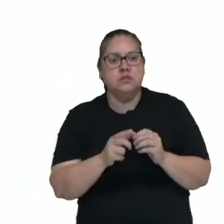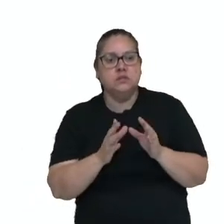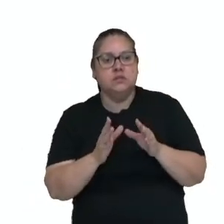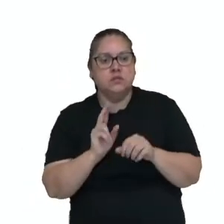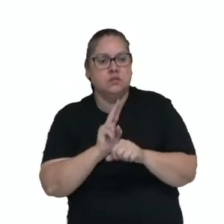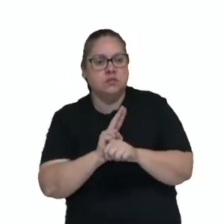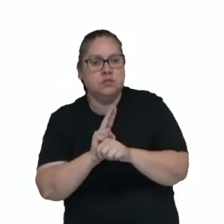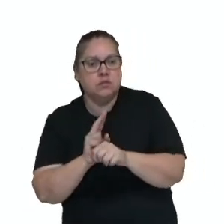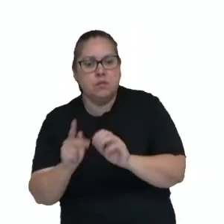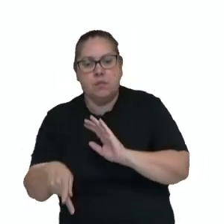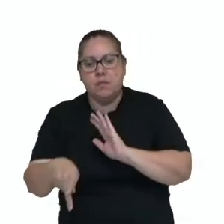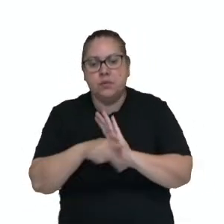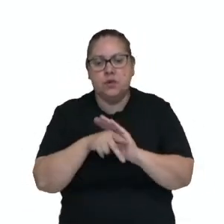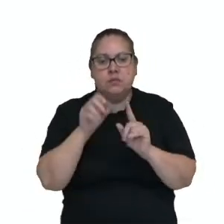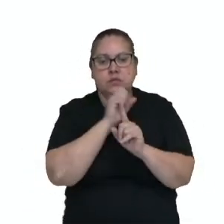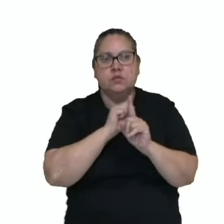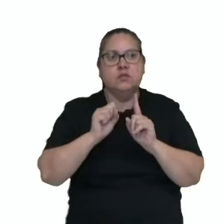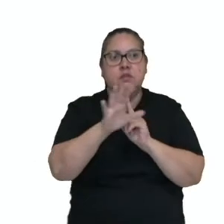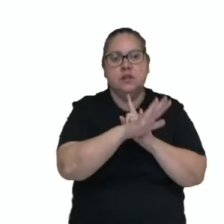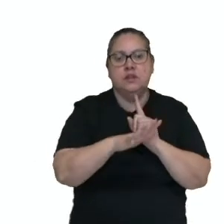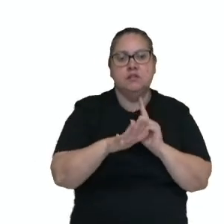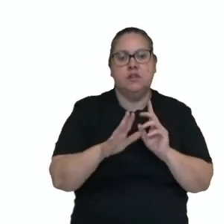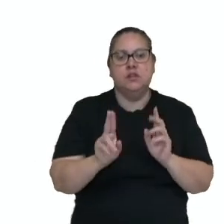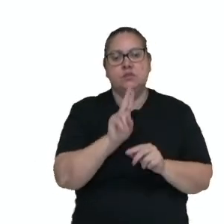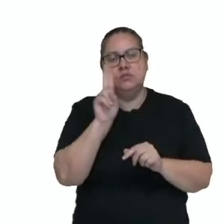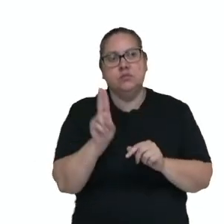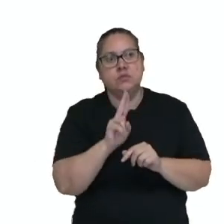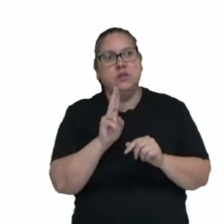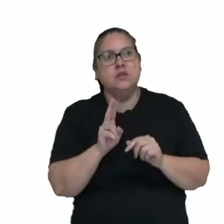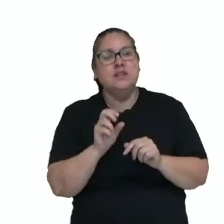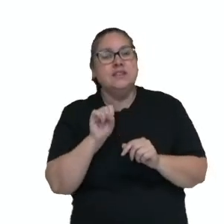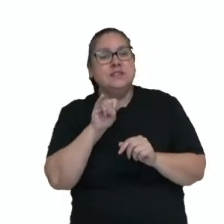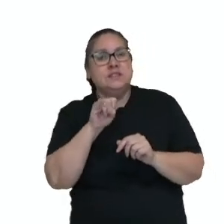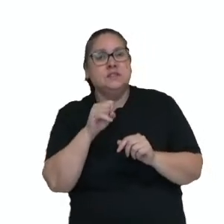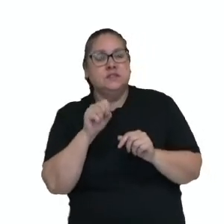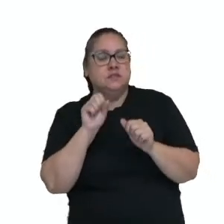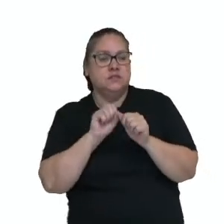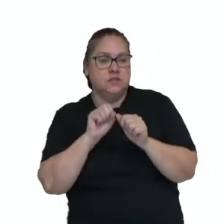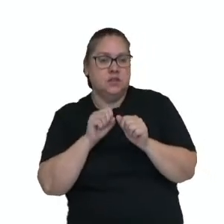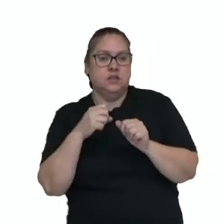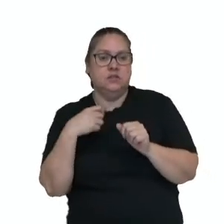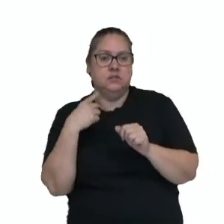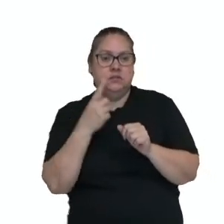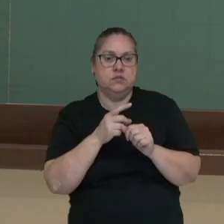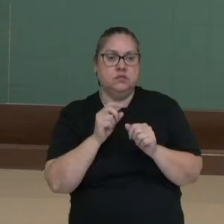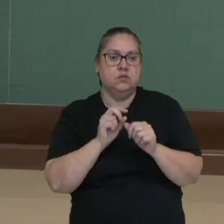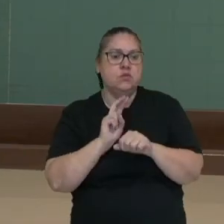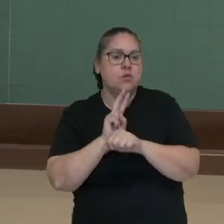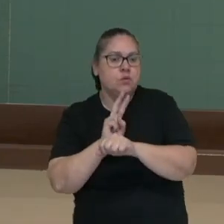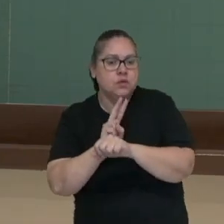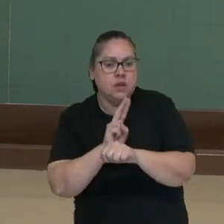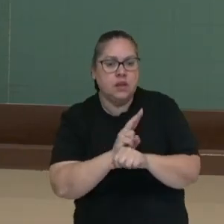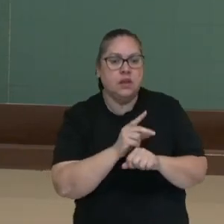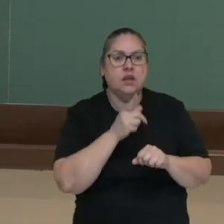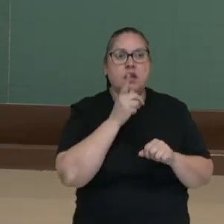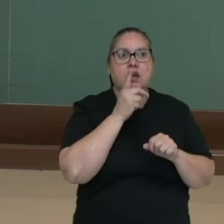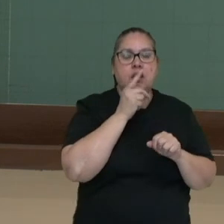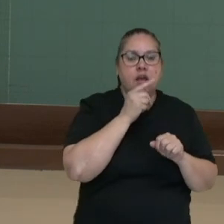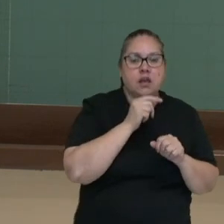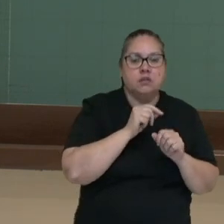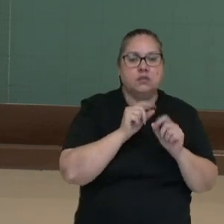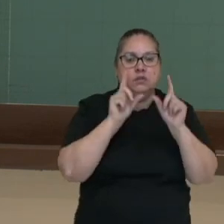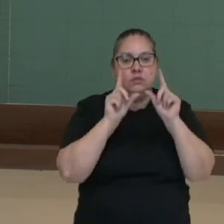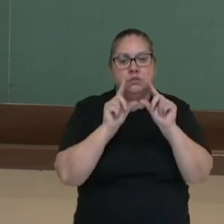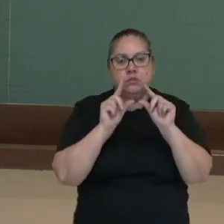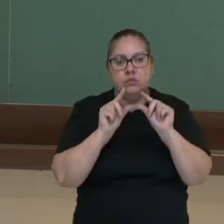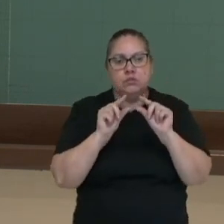água que a própria sociedade vai consumir. Então, se a gente fizer a nossa parte ali com esse intuito de